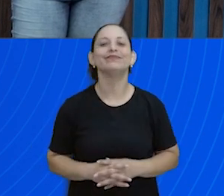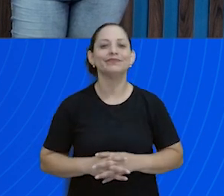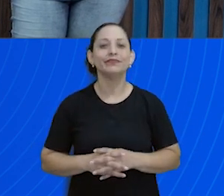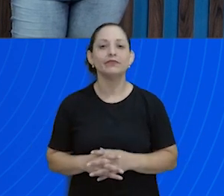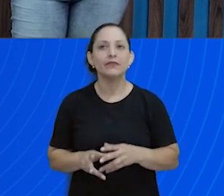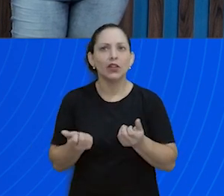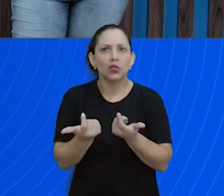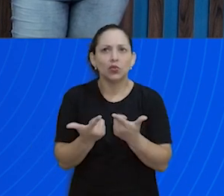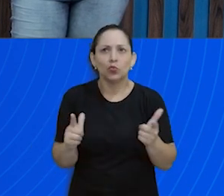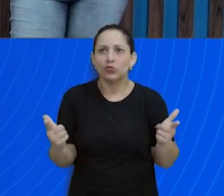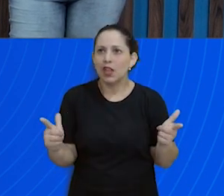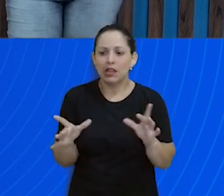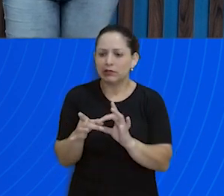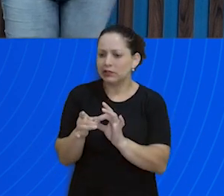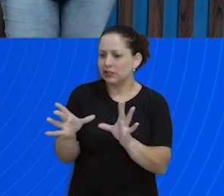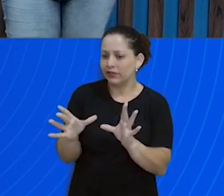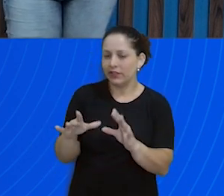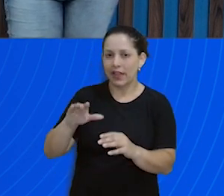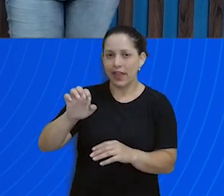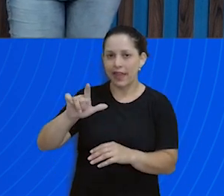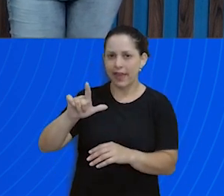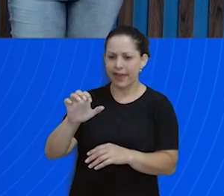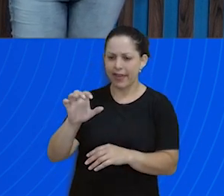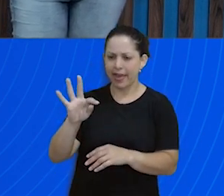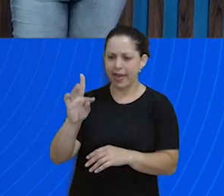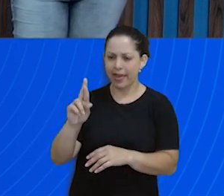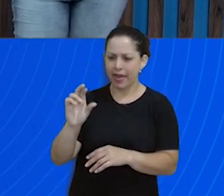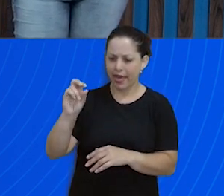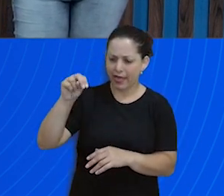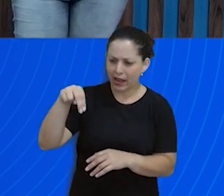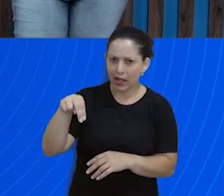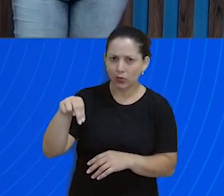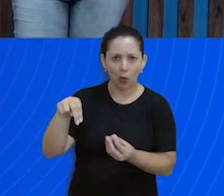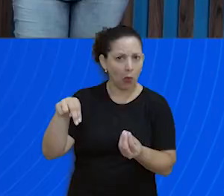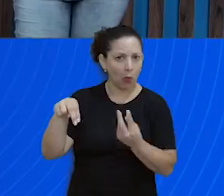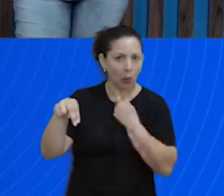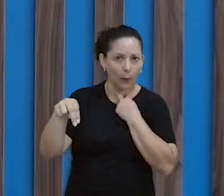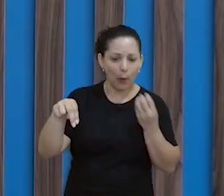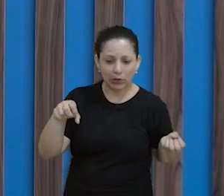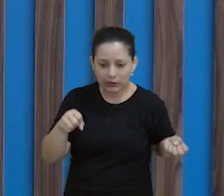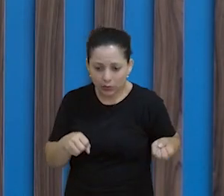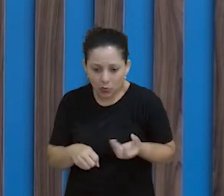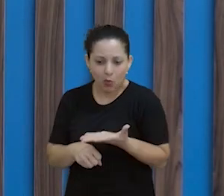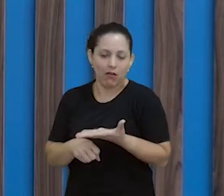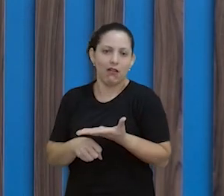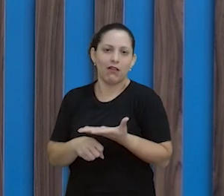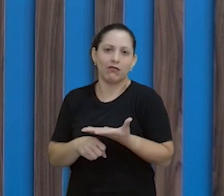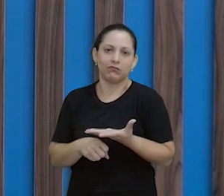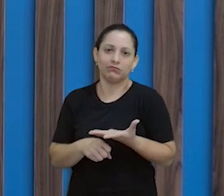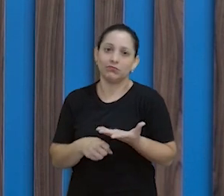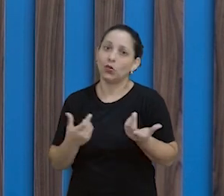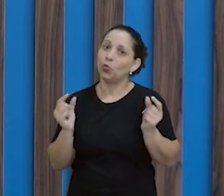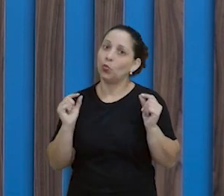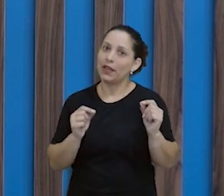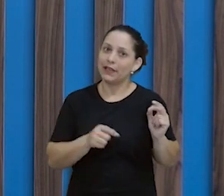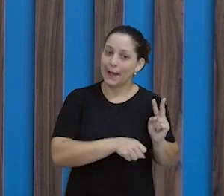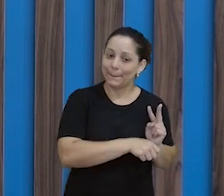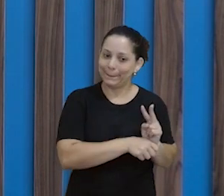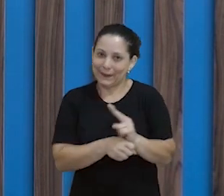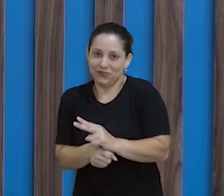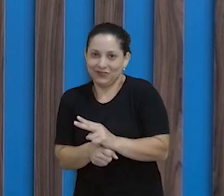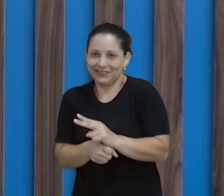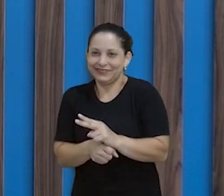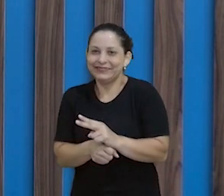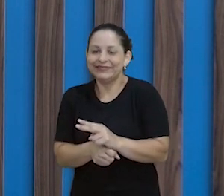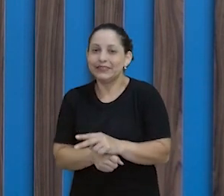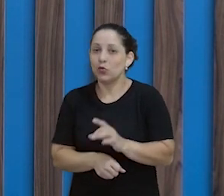elétron disponível. Eu não posso doar. E aí, como é que faz esse negócio? Quando a gente não pode doar, a gente pode emprestar. Pode emprestar, então, nesse caso